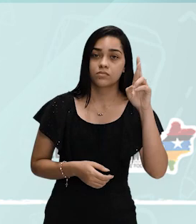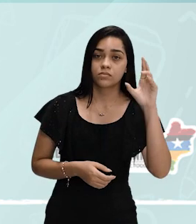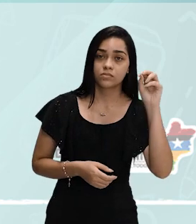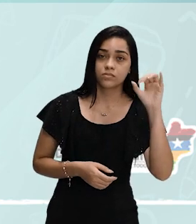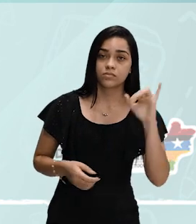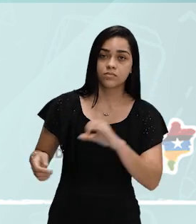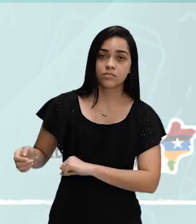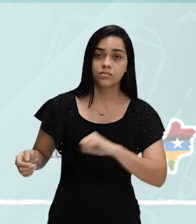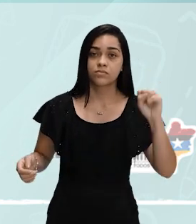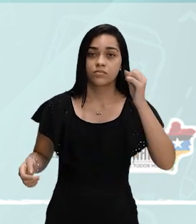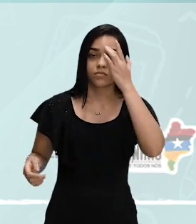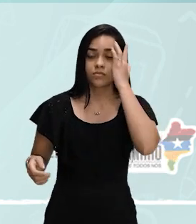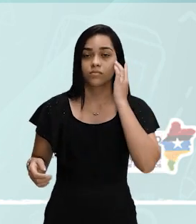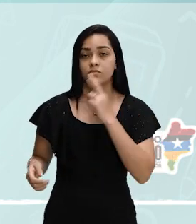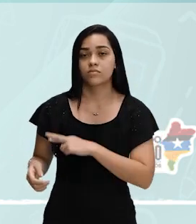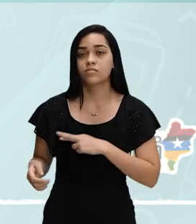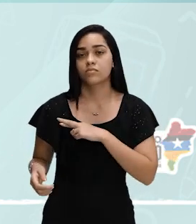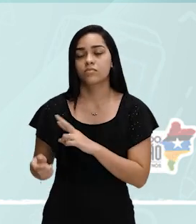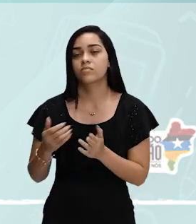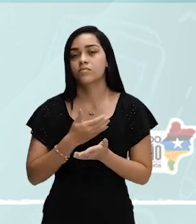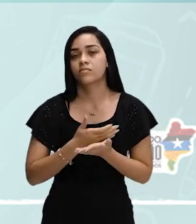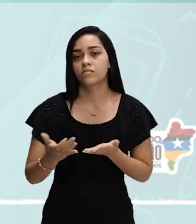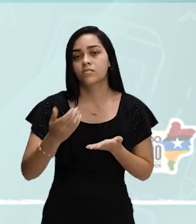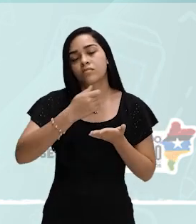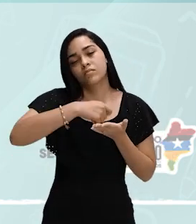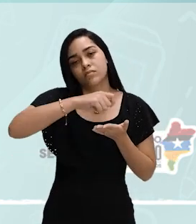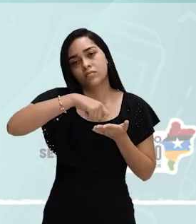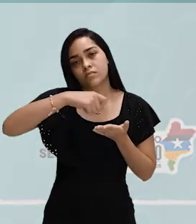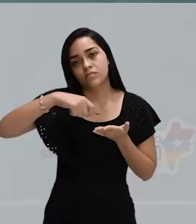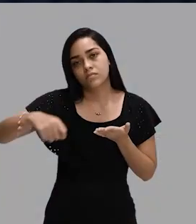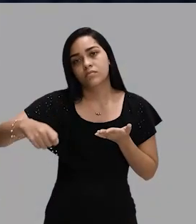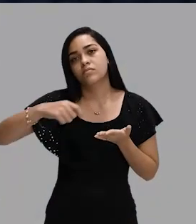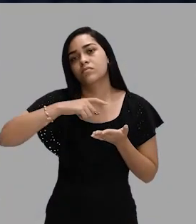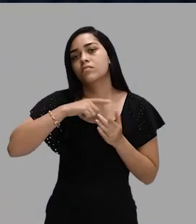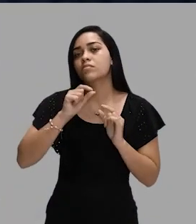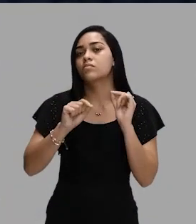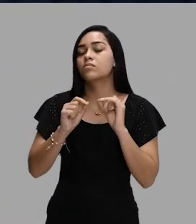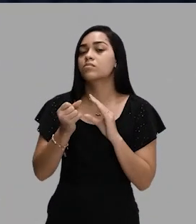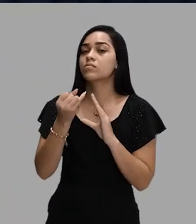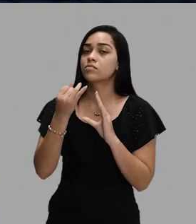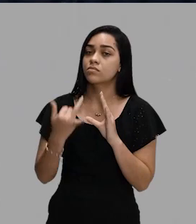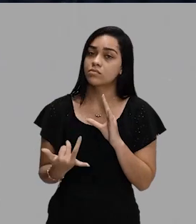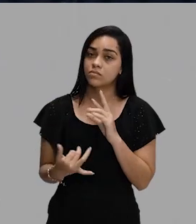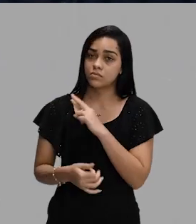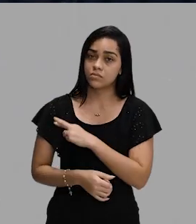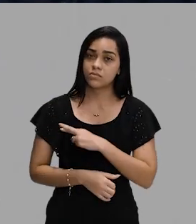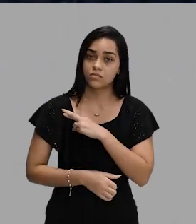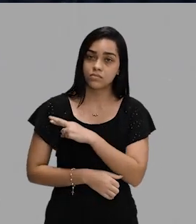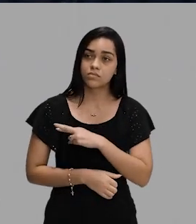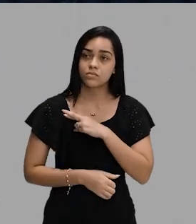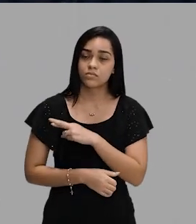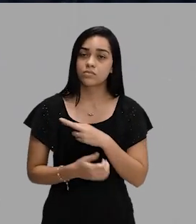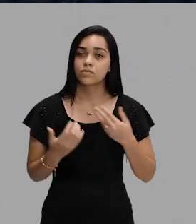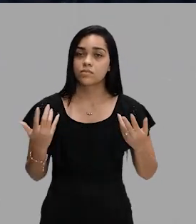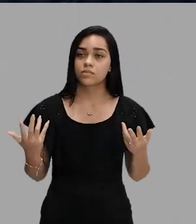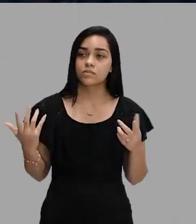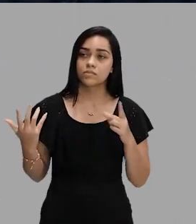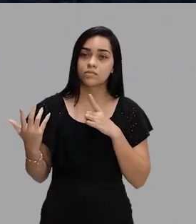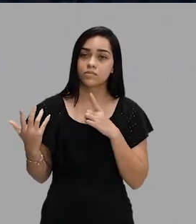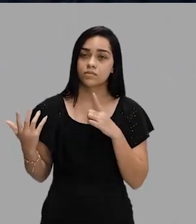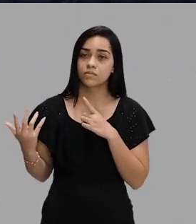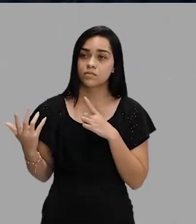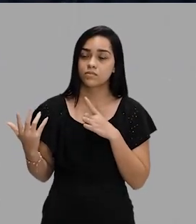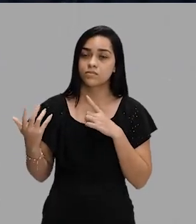os românticos começaram a escrever, a principal característica do romantismo é